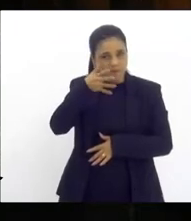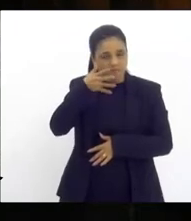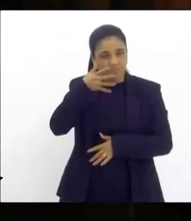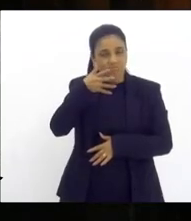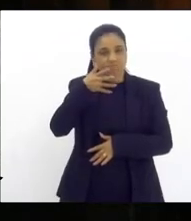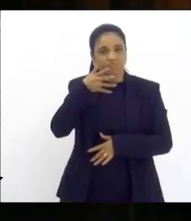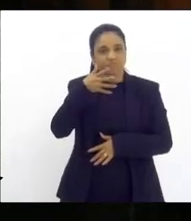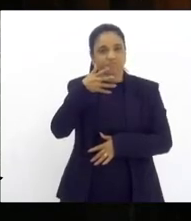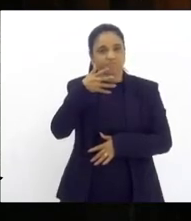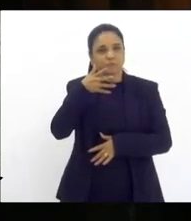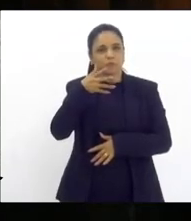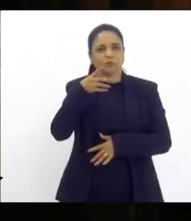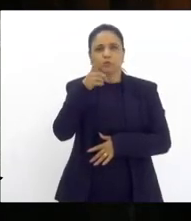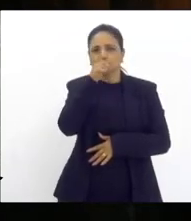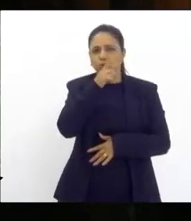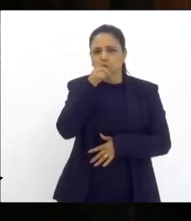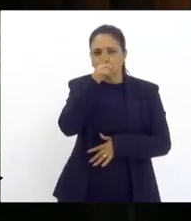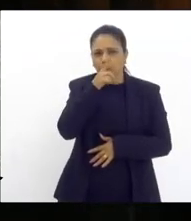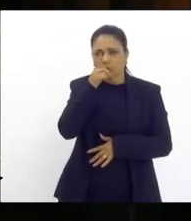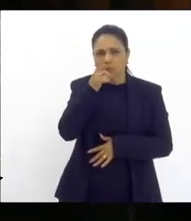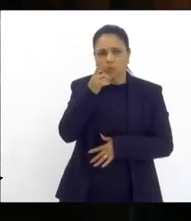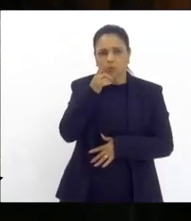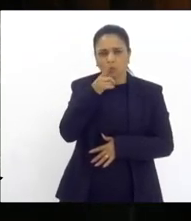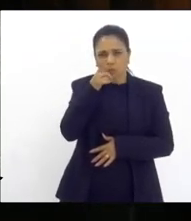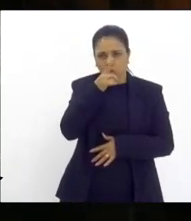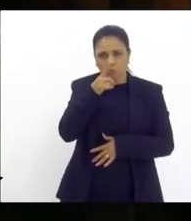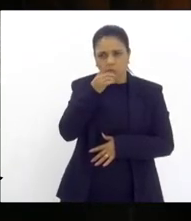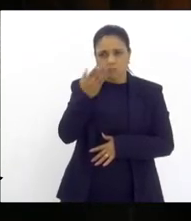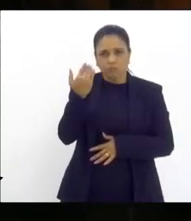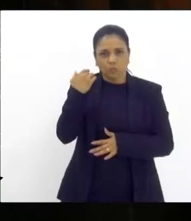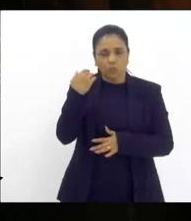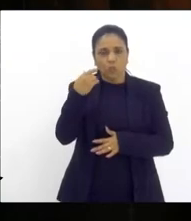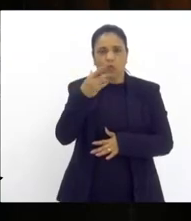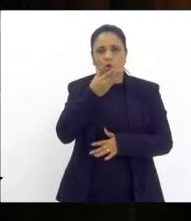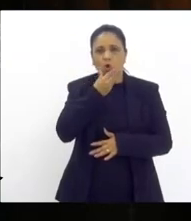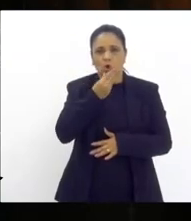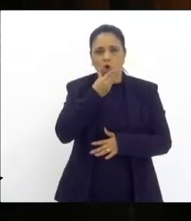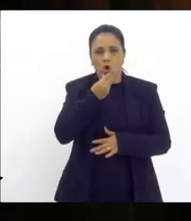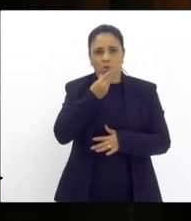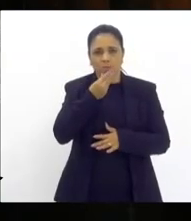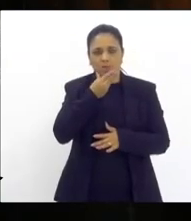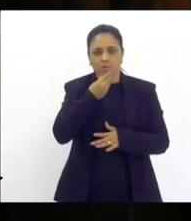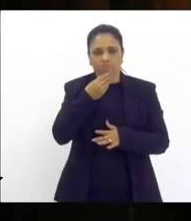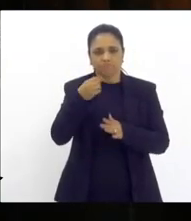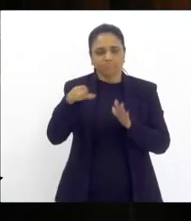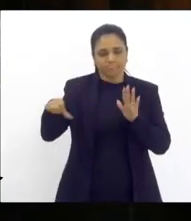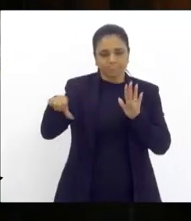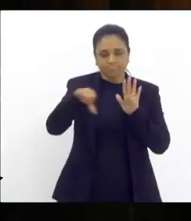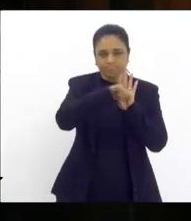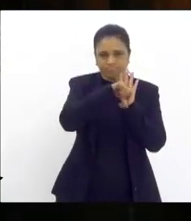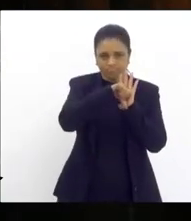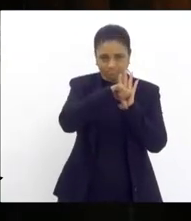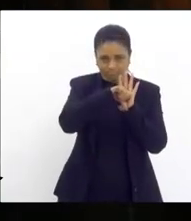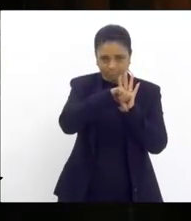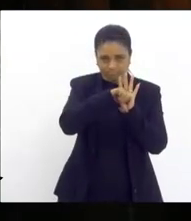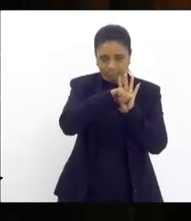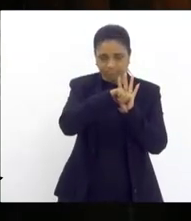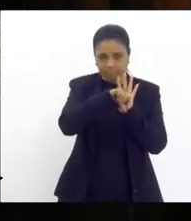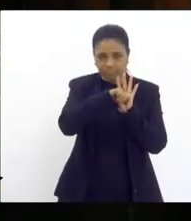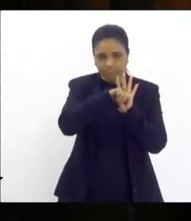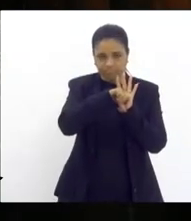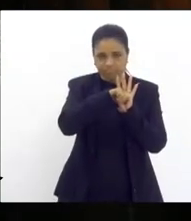vimos no último domingo de um criminoso um criminoso que